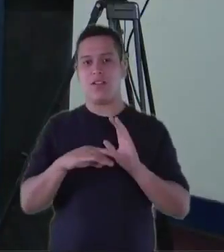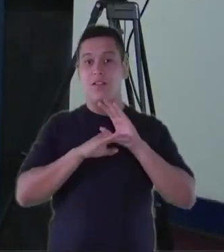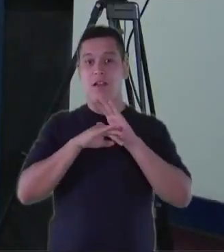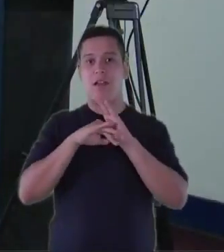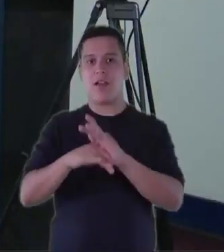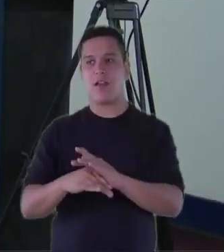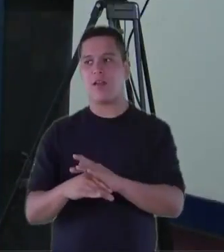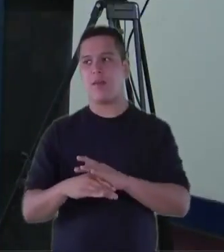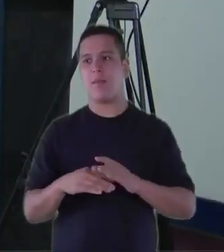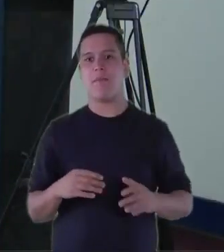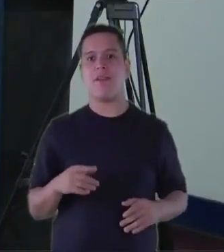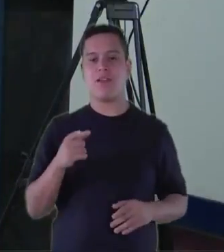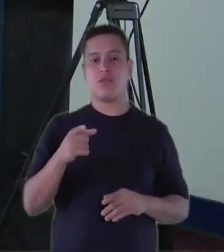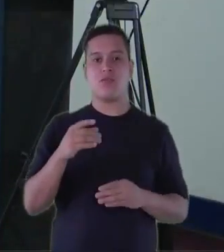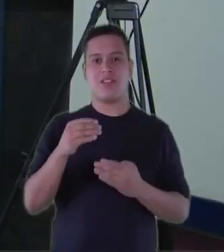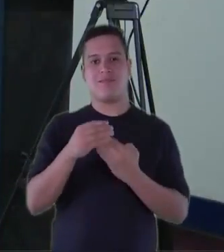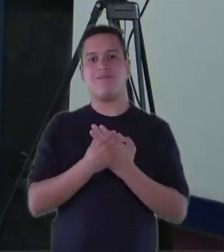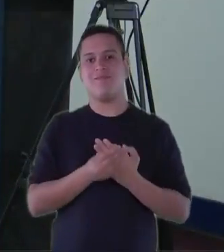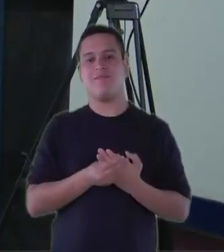Não estou te ouvindo mais.